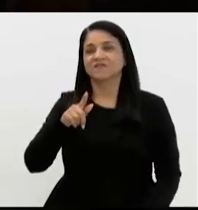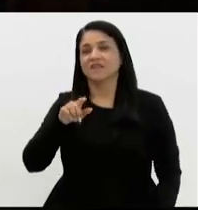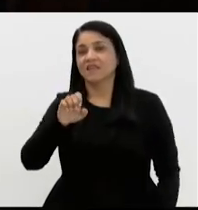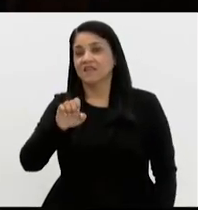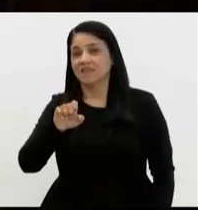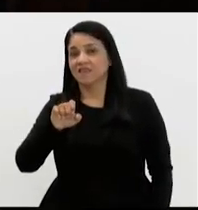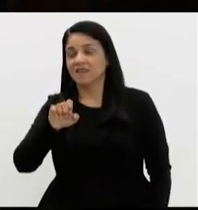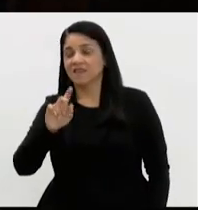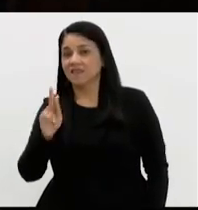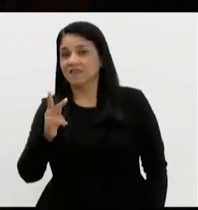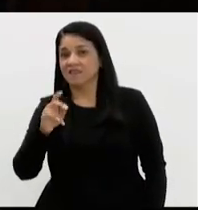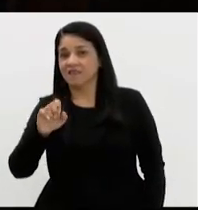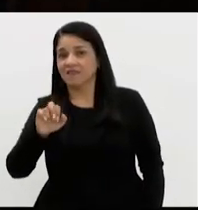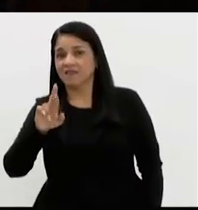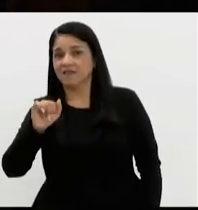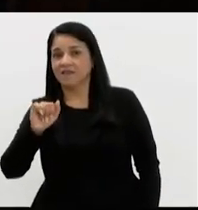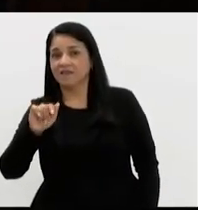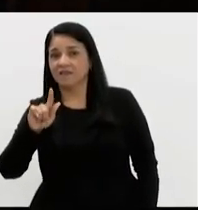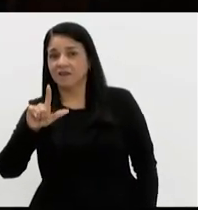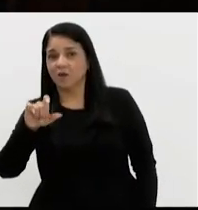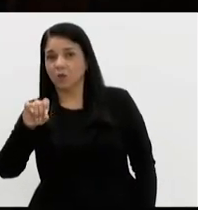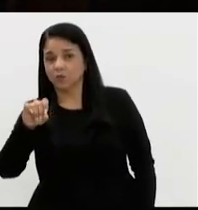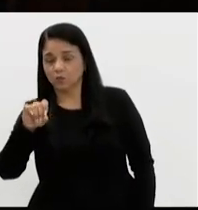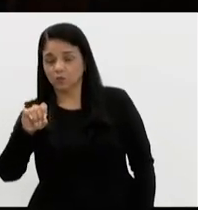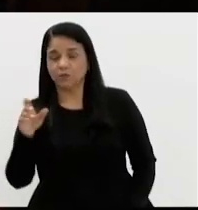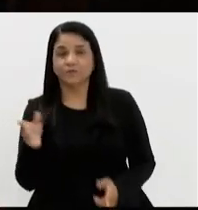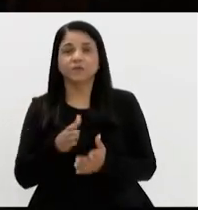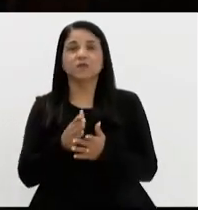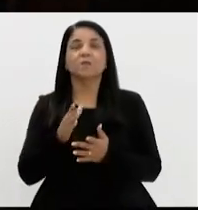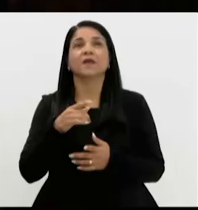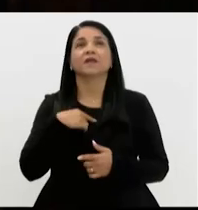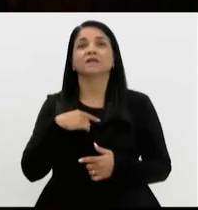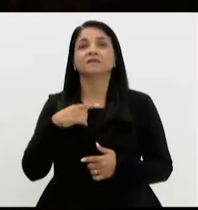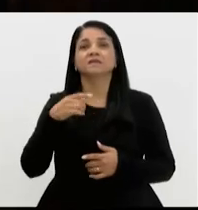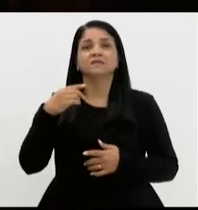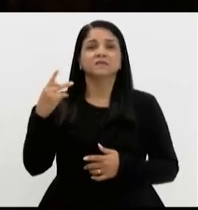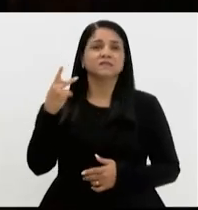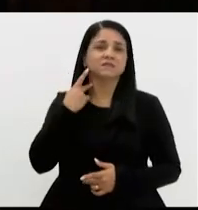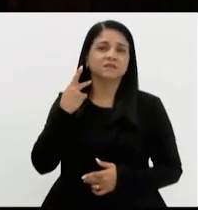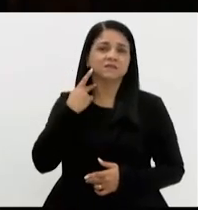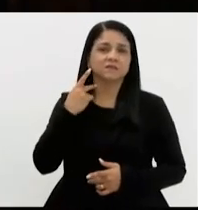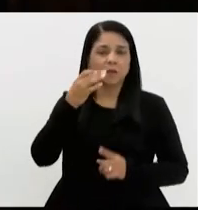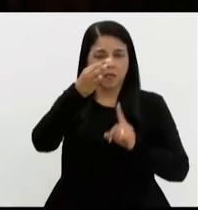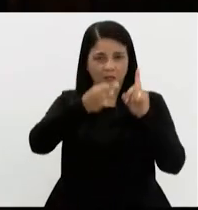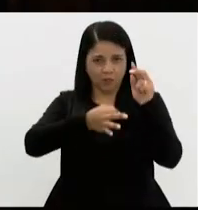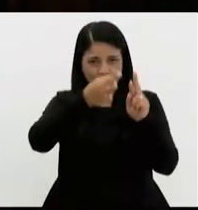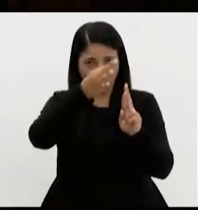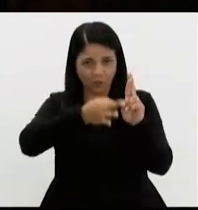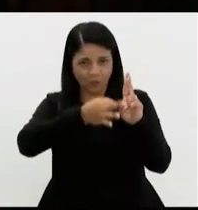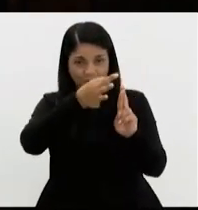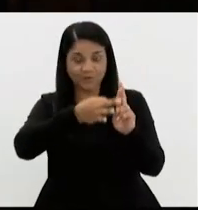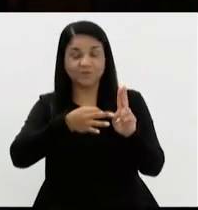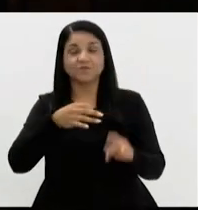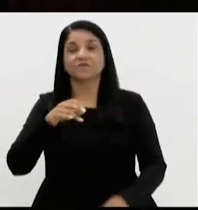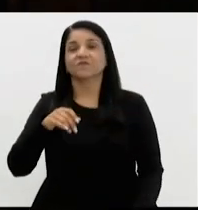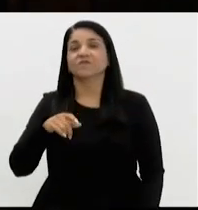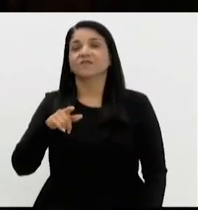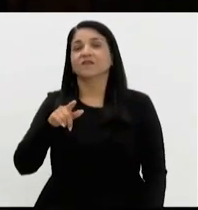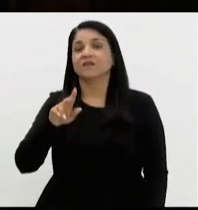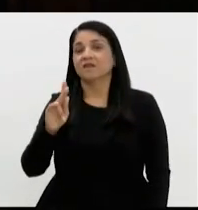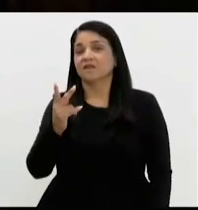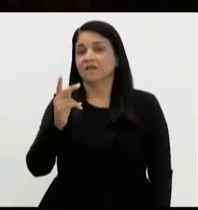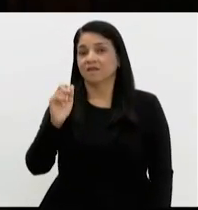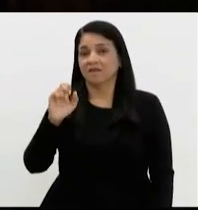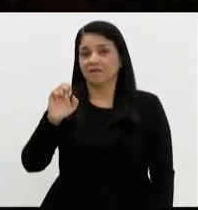Desembargador Henrique a quem eu admiro muito ele não pode estar aqui hoje mas eu tenho a certeza que ele estará de ele está de coração